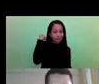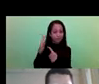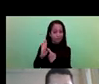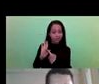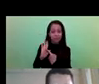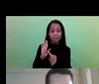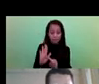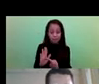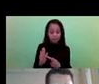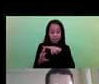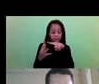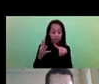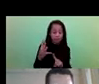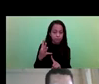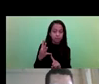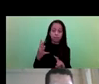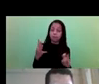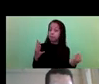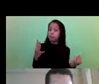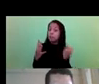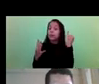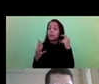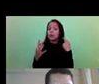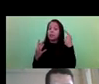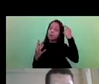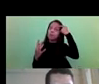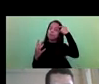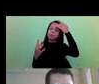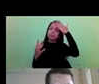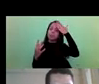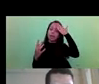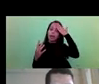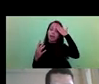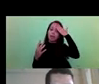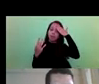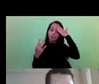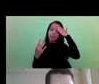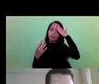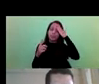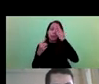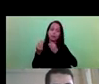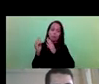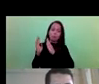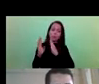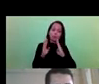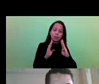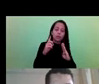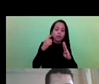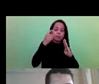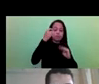e que nós deveríamos ter em mente no nosso processo de